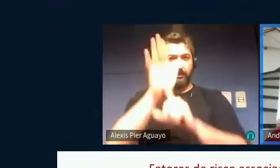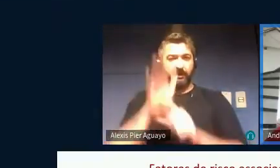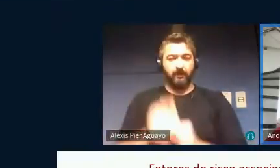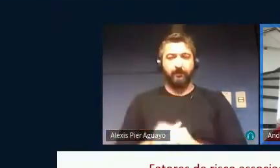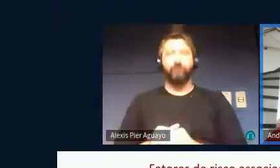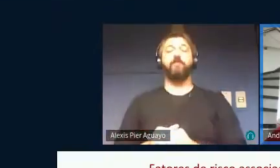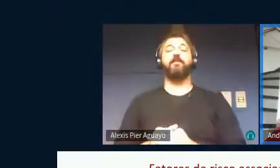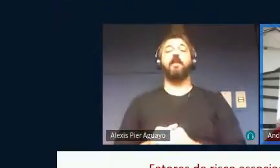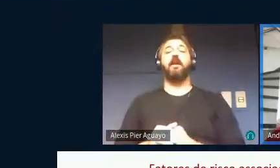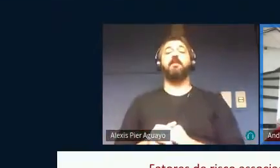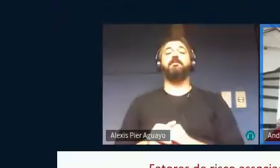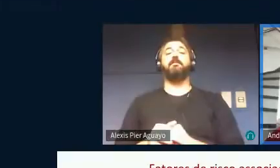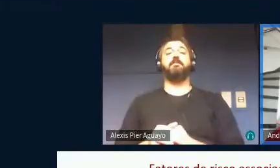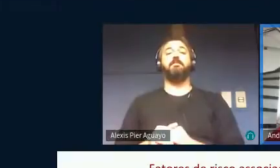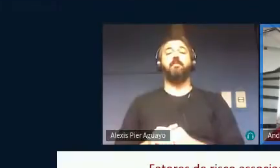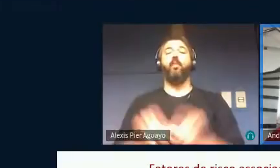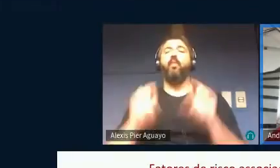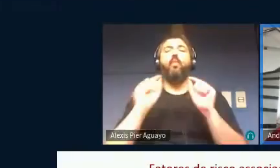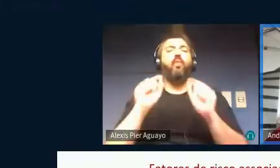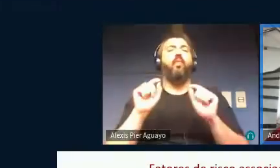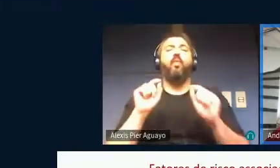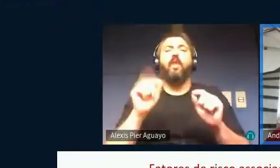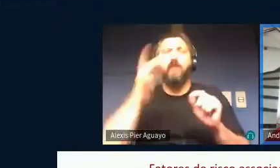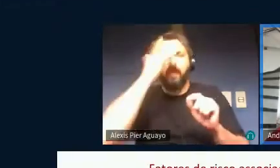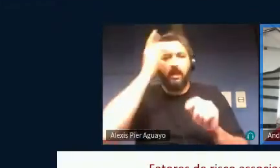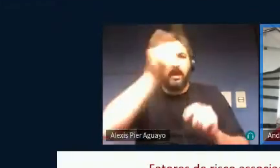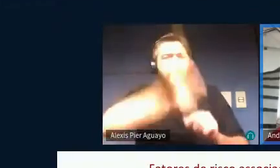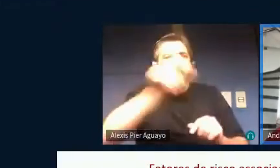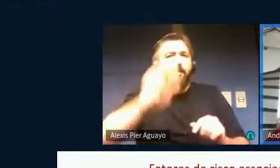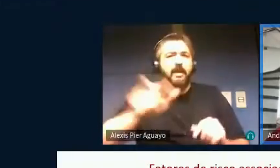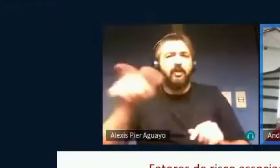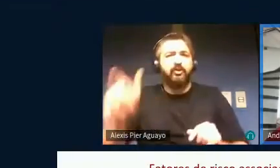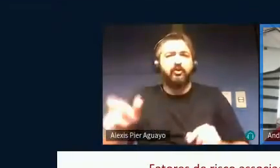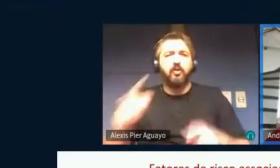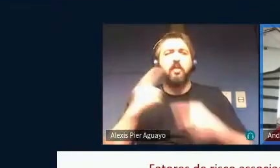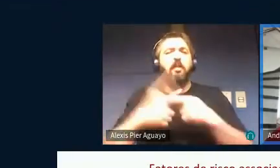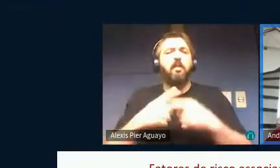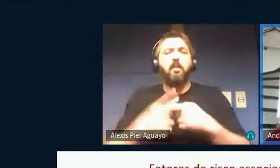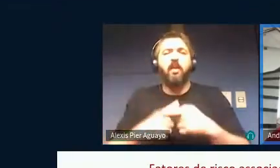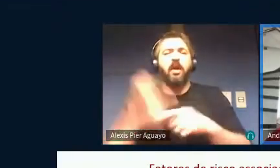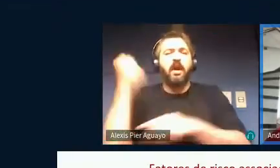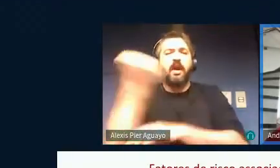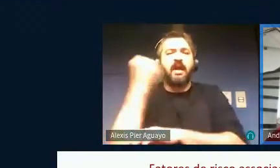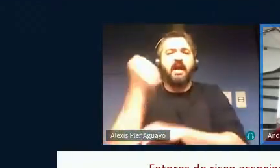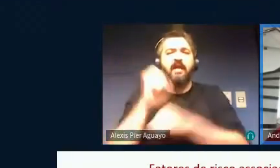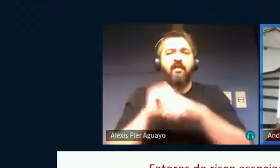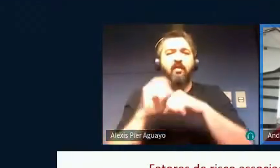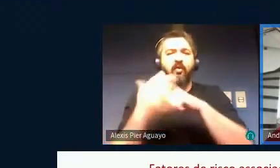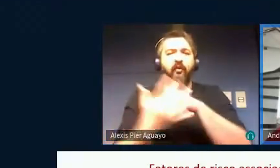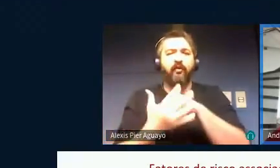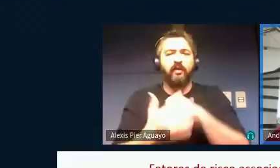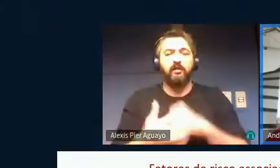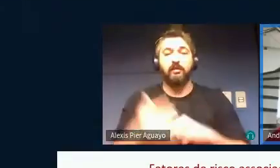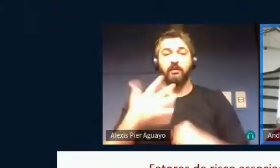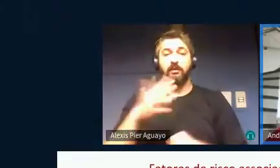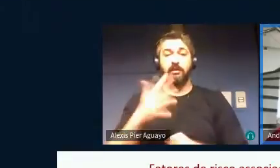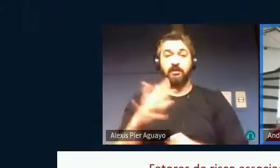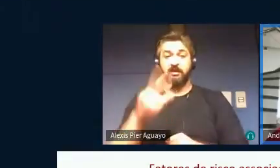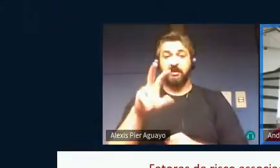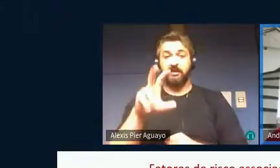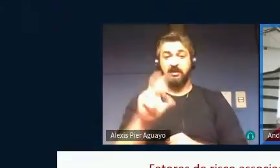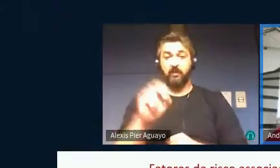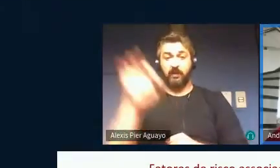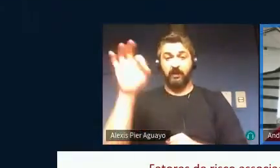o que a gente relaciona esses indivíduos com forma grave de Covid. Então, nós podemos observar aqui que mais de 50% dos